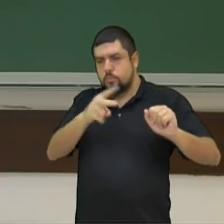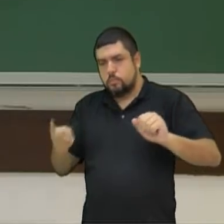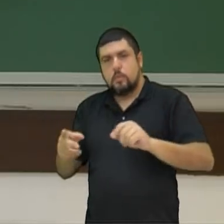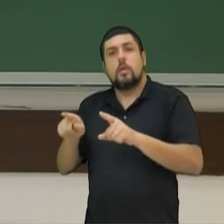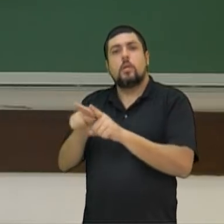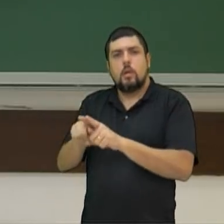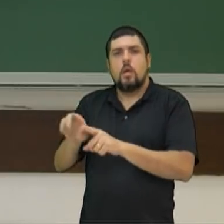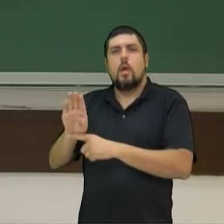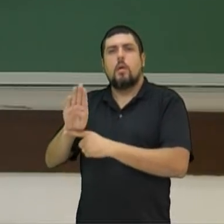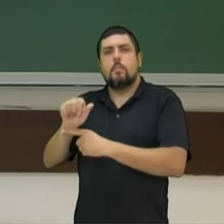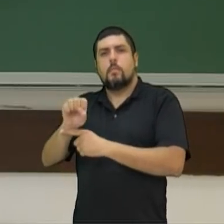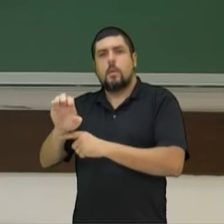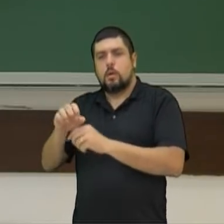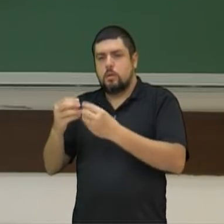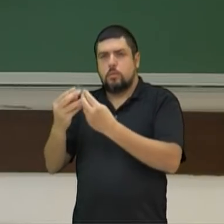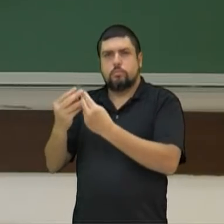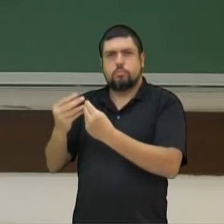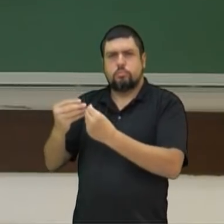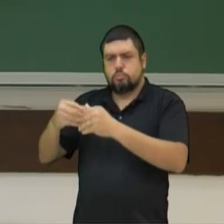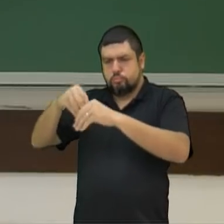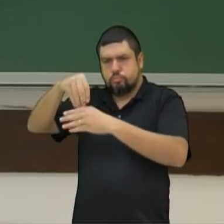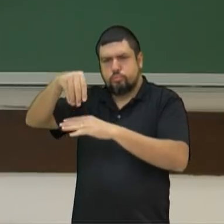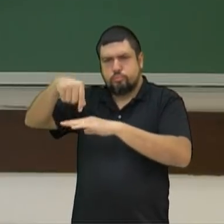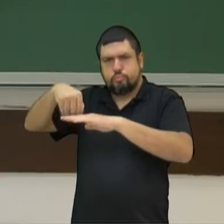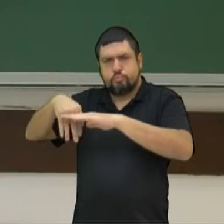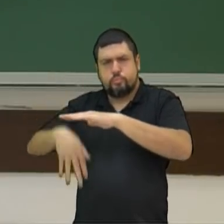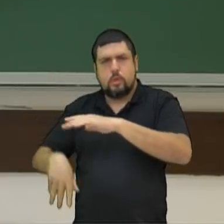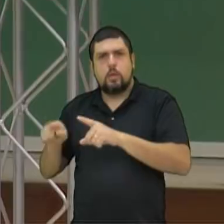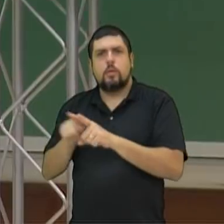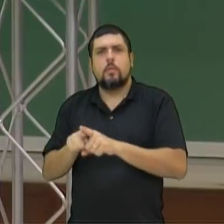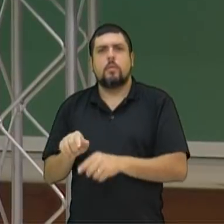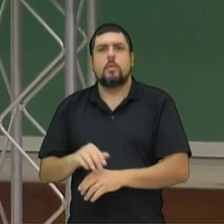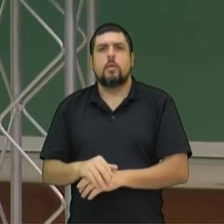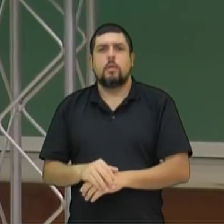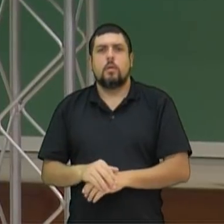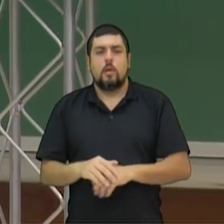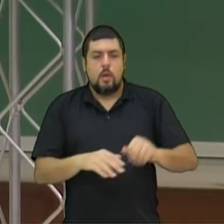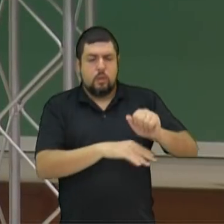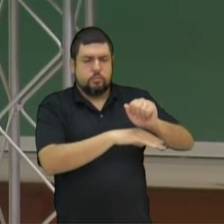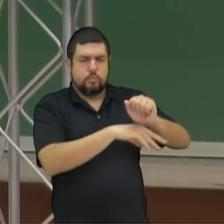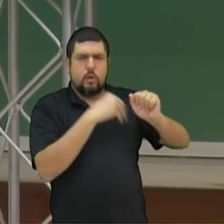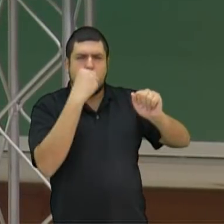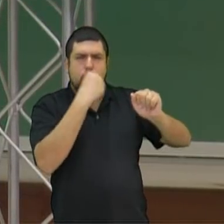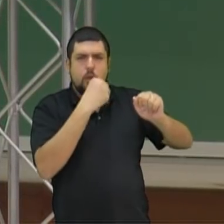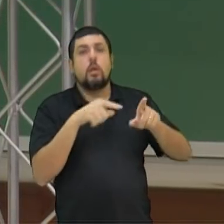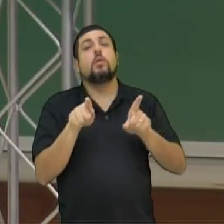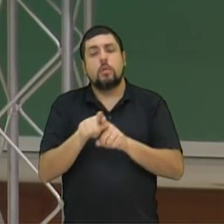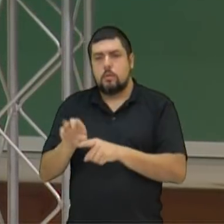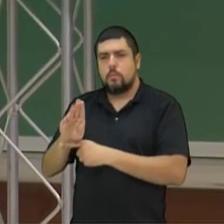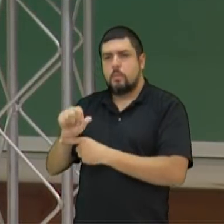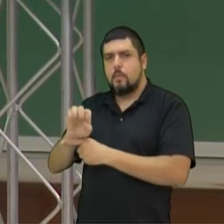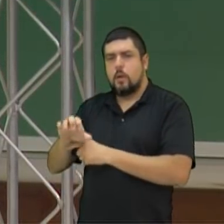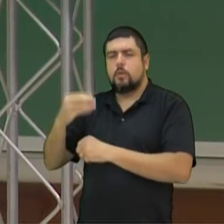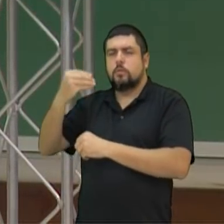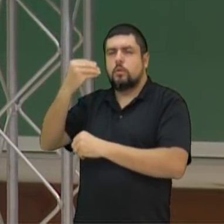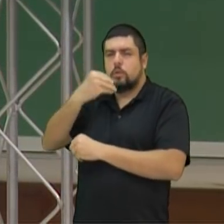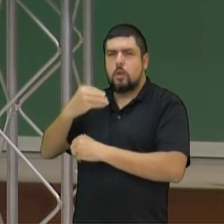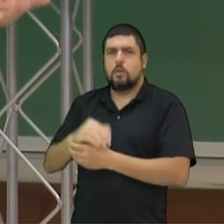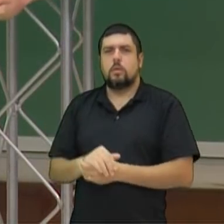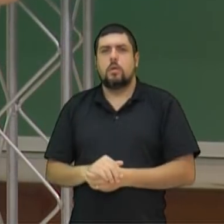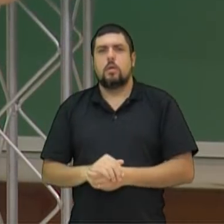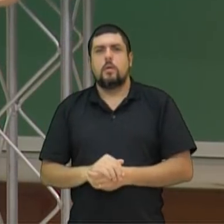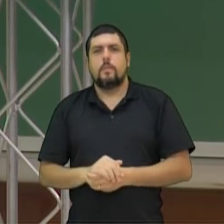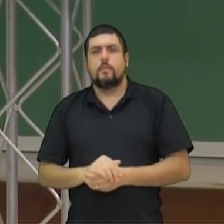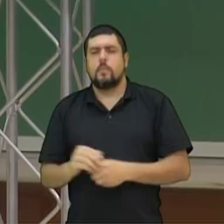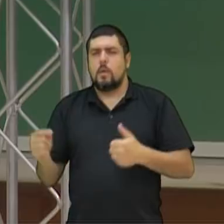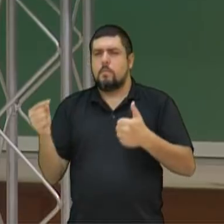corrosivas. Existem ácidos fracos, tem bases fracas. Maravilha? Então nós vamos falar de todos